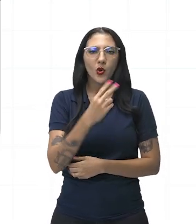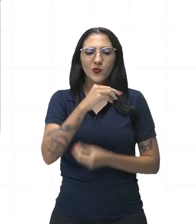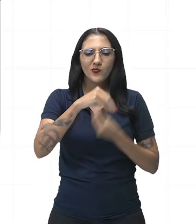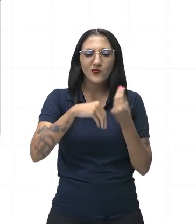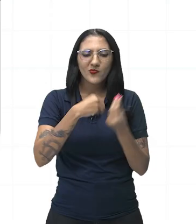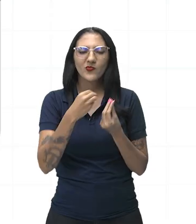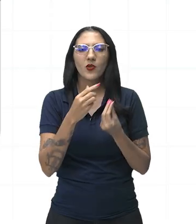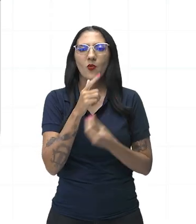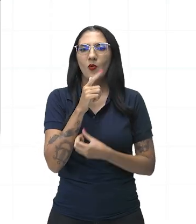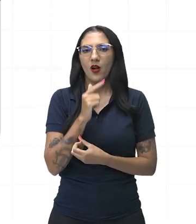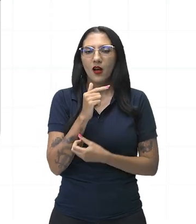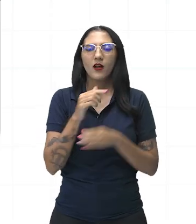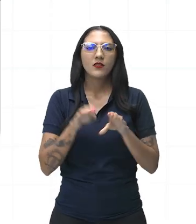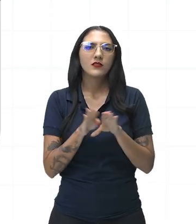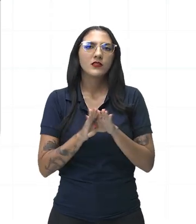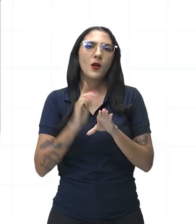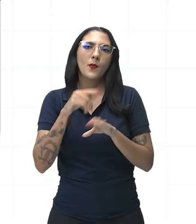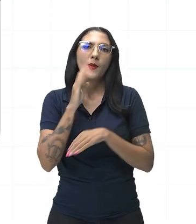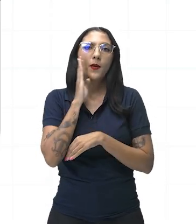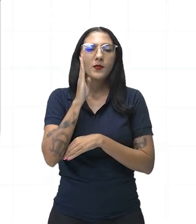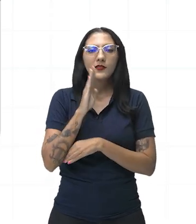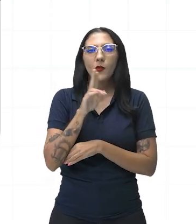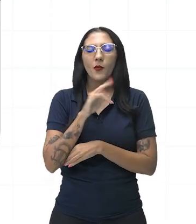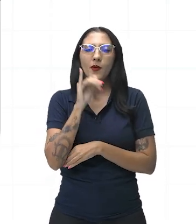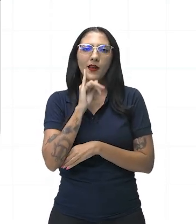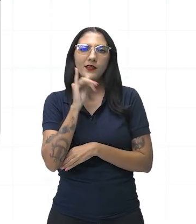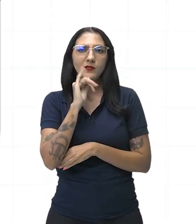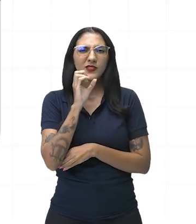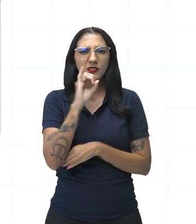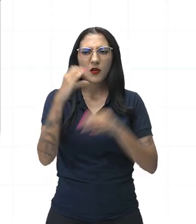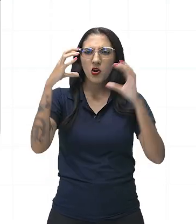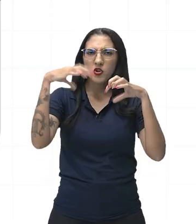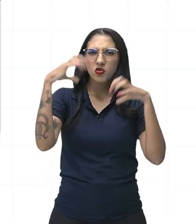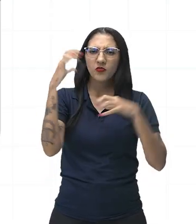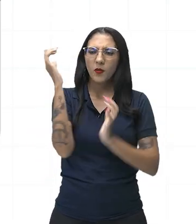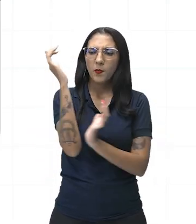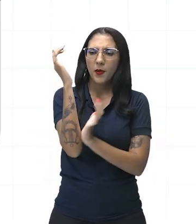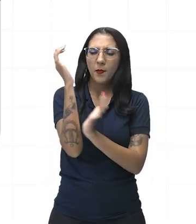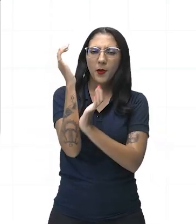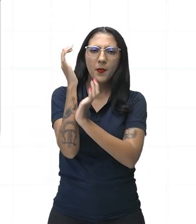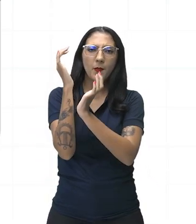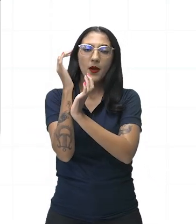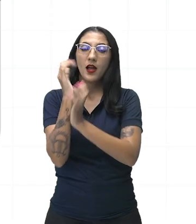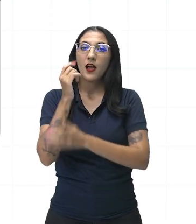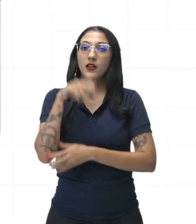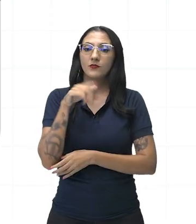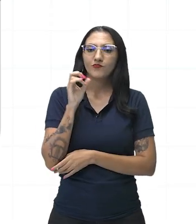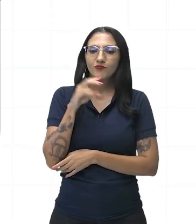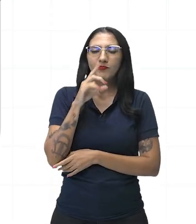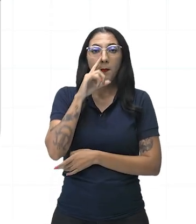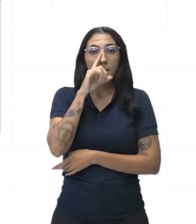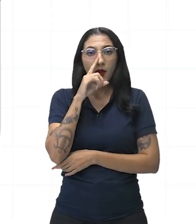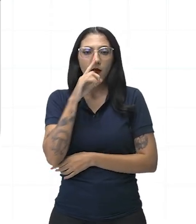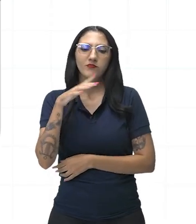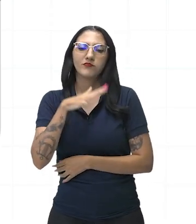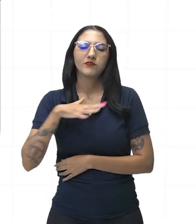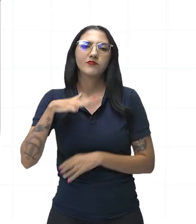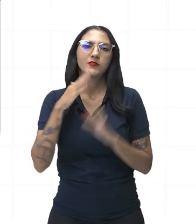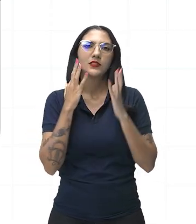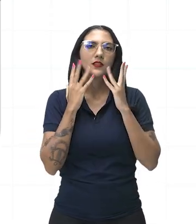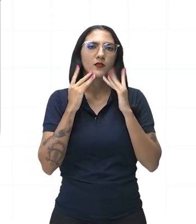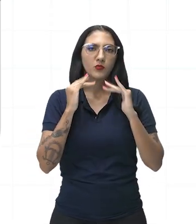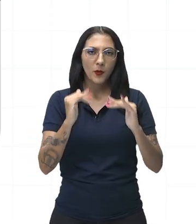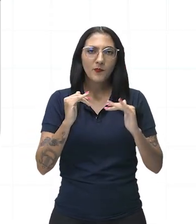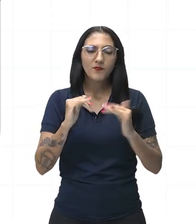o intermediário-chave, por exemplo, em chuvas ácidas, sendo prejudicial ao meio ambiente. Então, esse é o